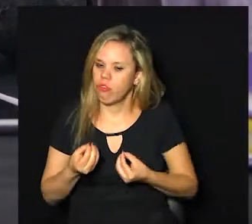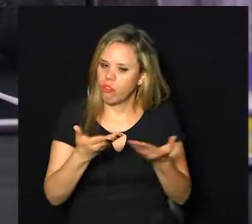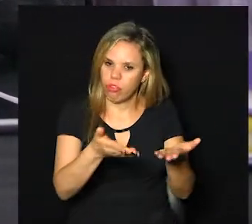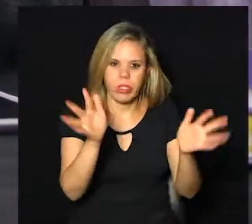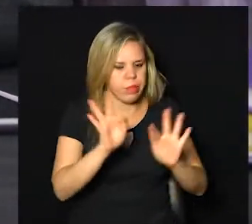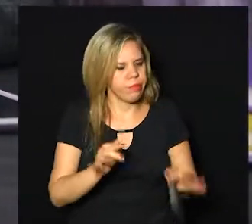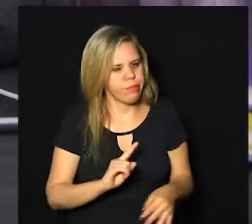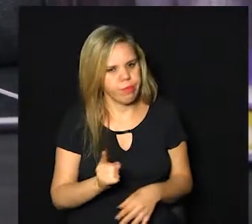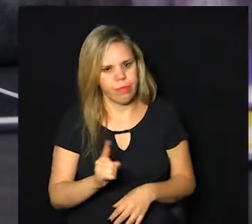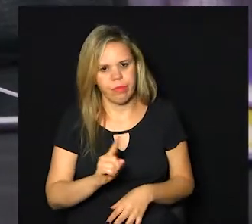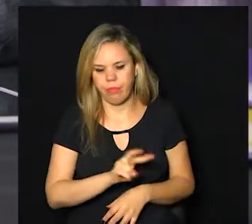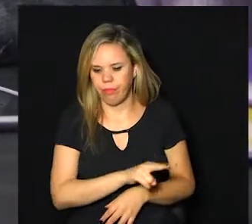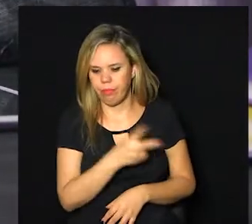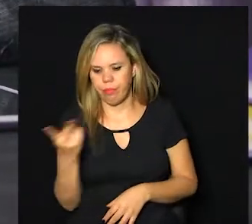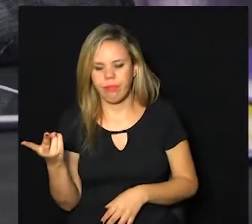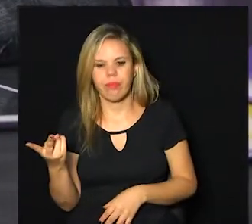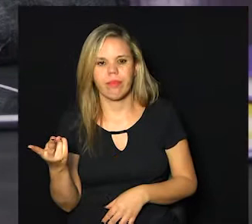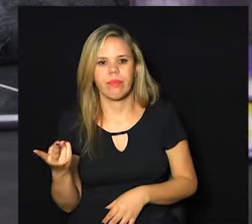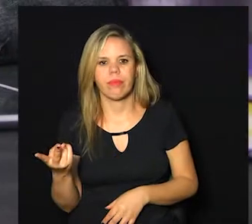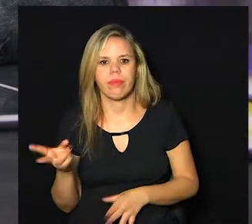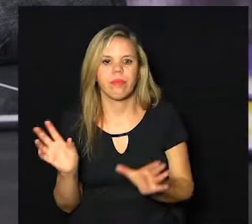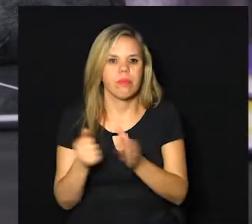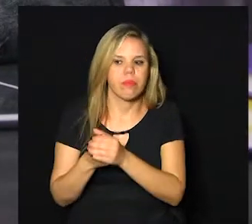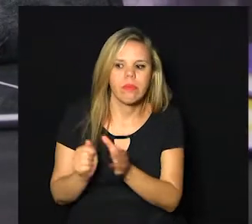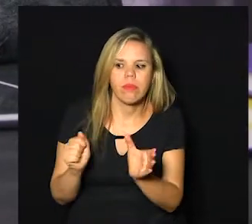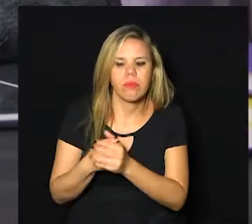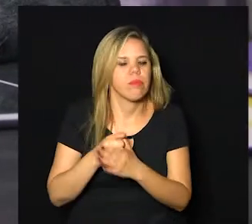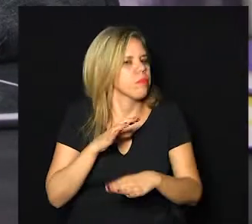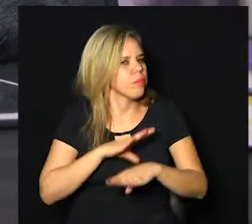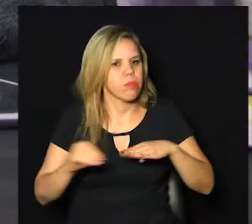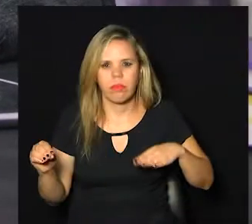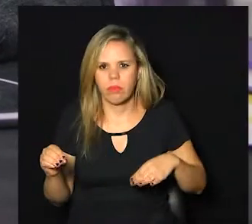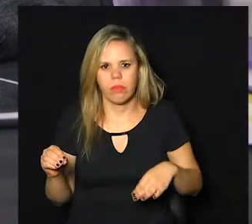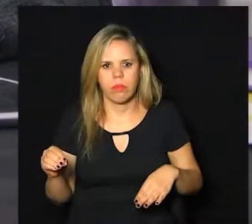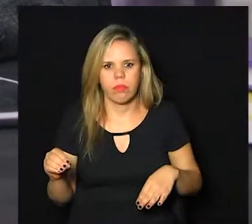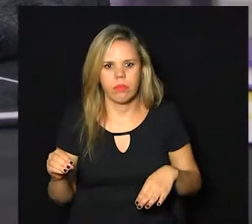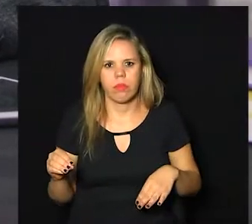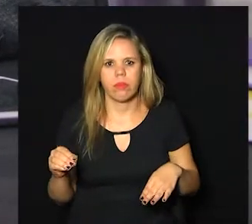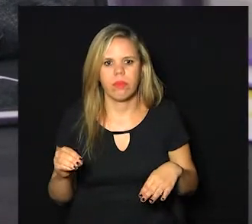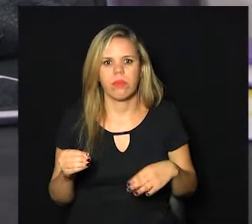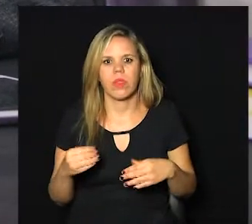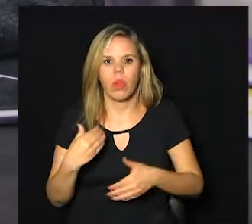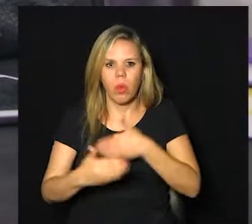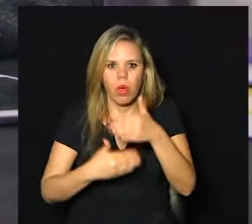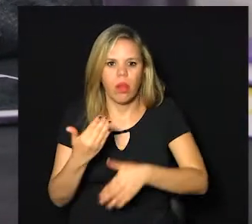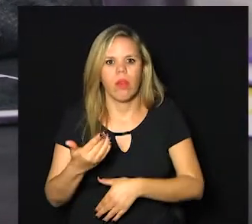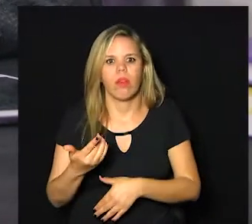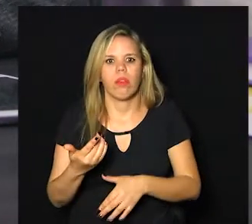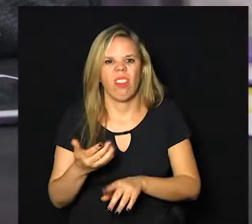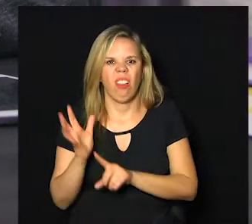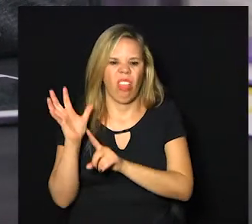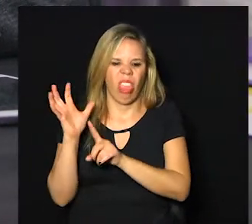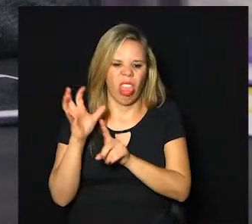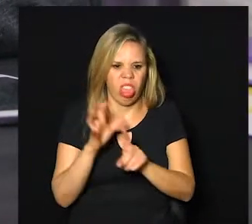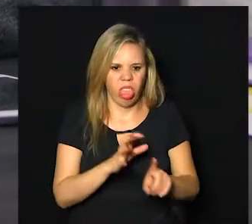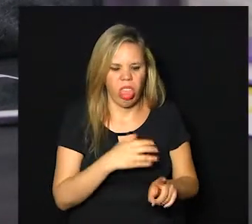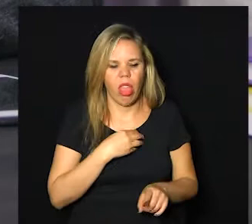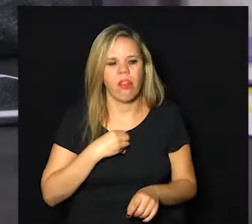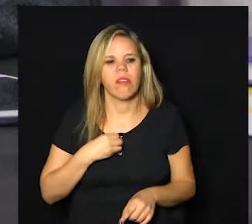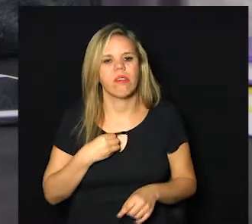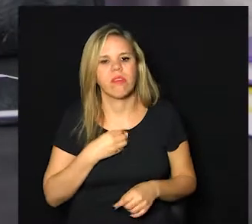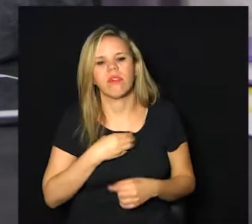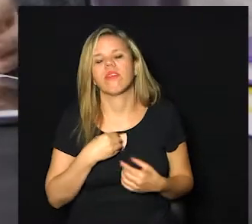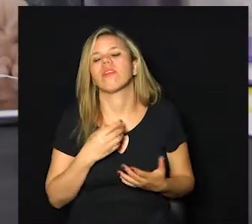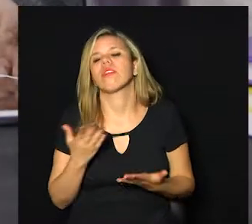o contrário. Então, só que ela tá escondida, ela não tá curada. E quanto mais eu reprimo, né, a base principal